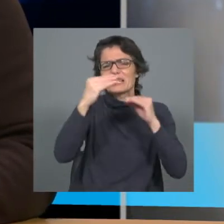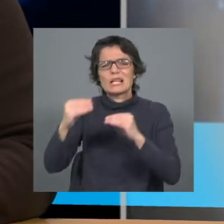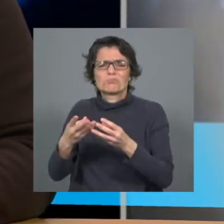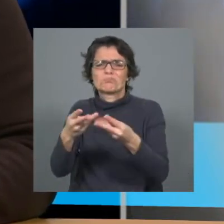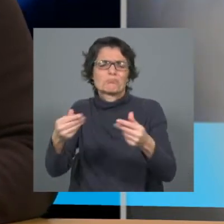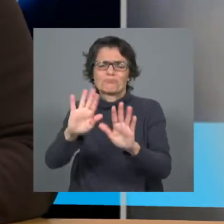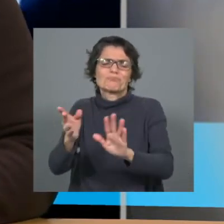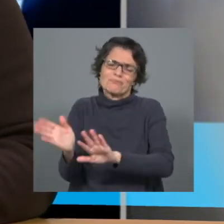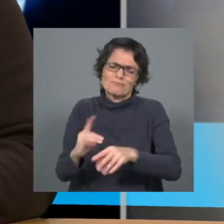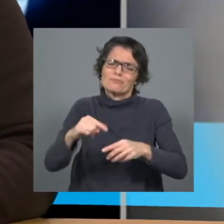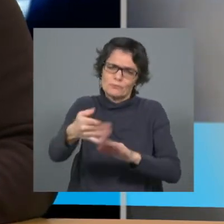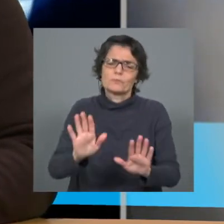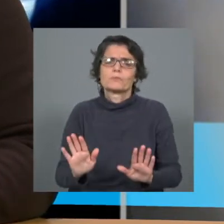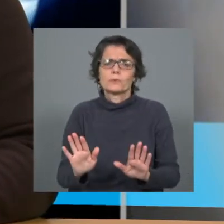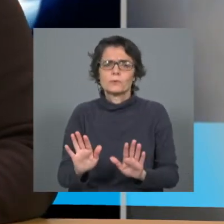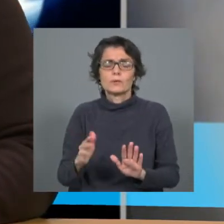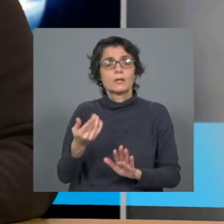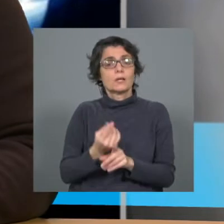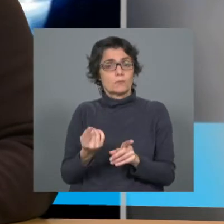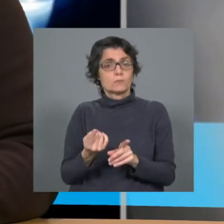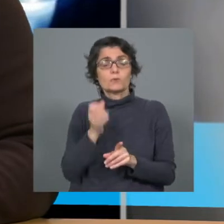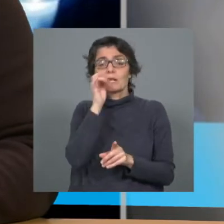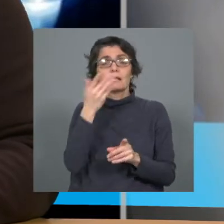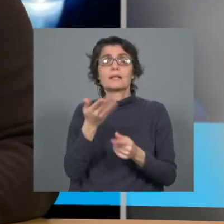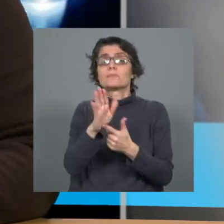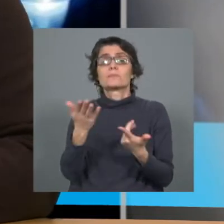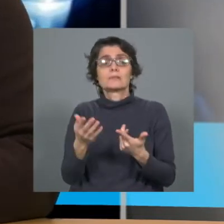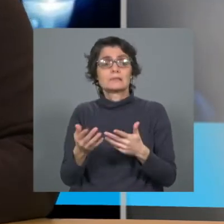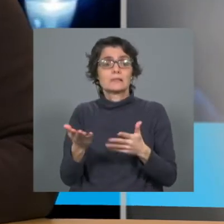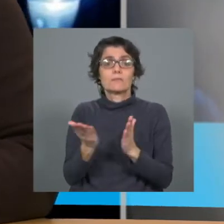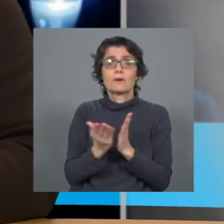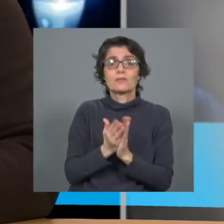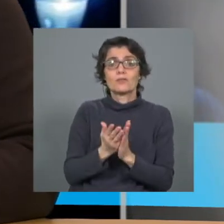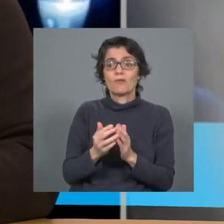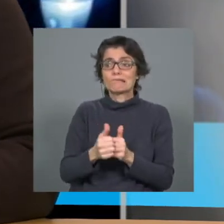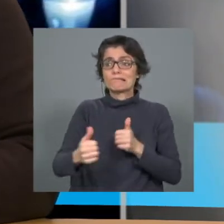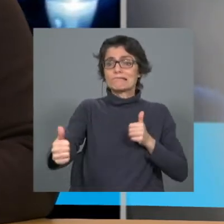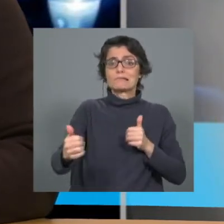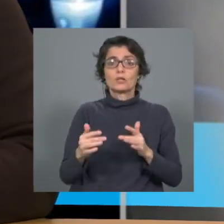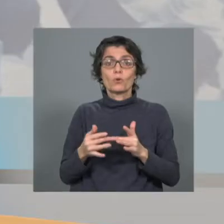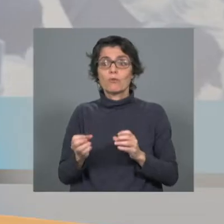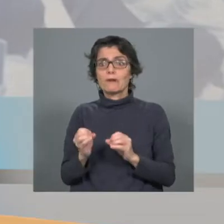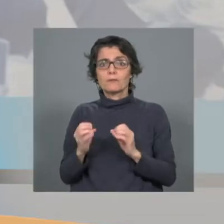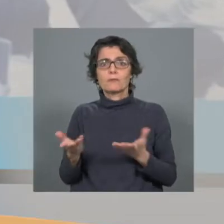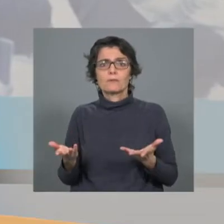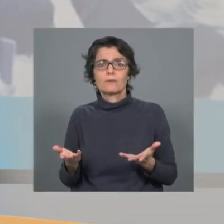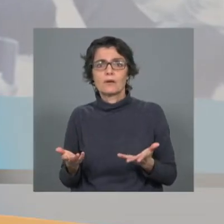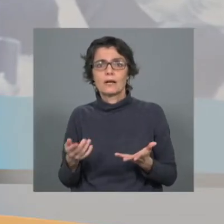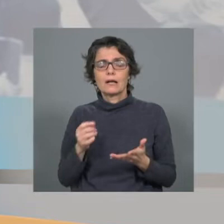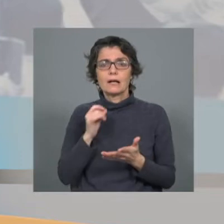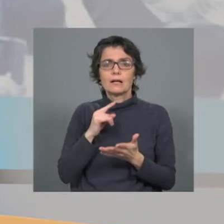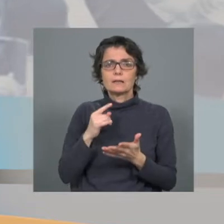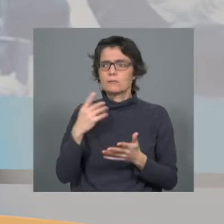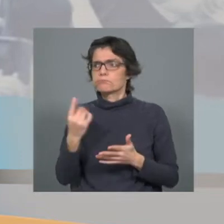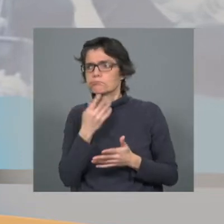perdeu o contacto com a escola pode não voltar só com o desconfinamento ao contacto da escola. E há aqui várias